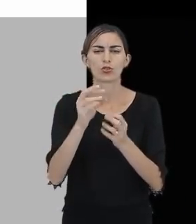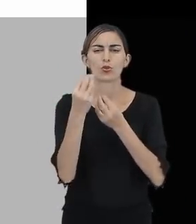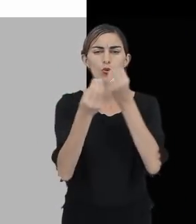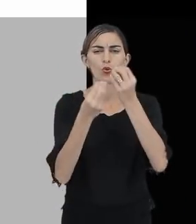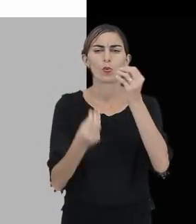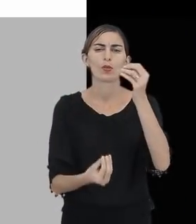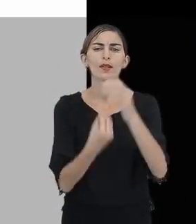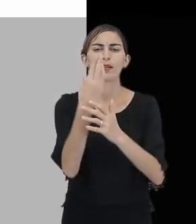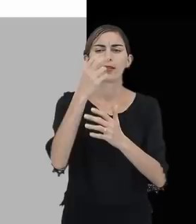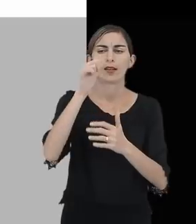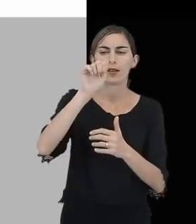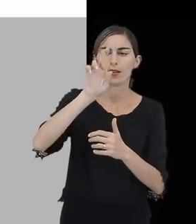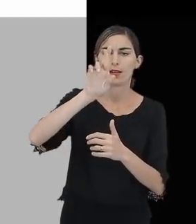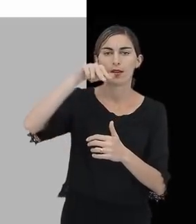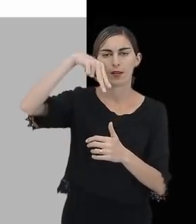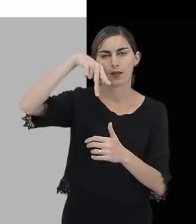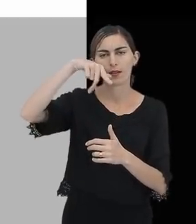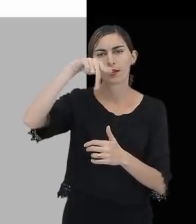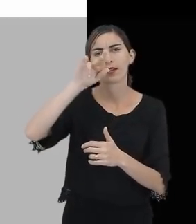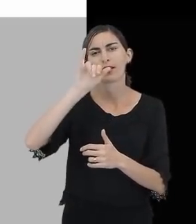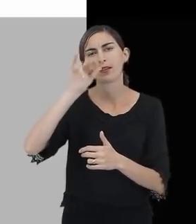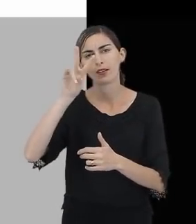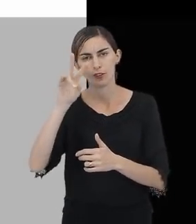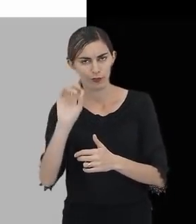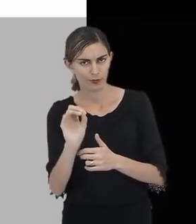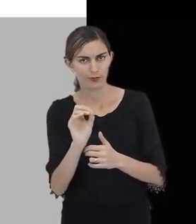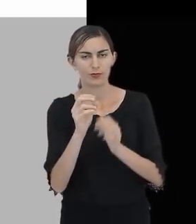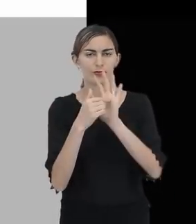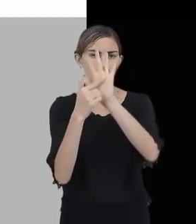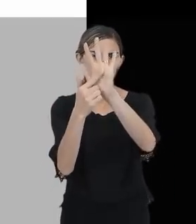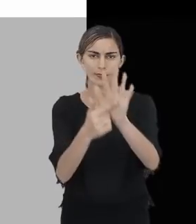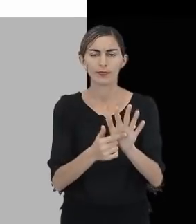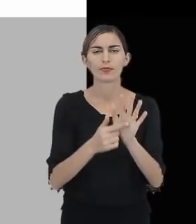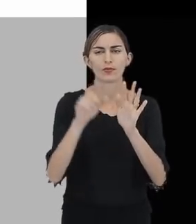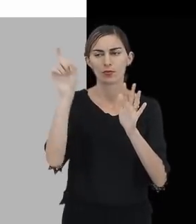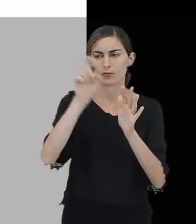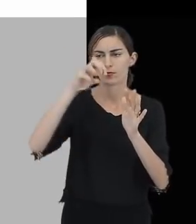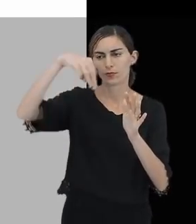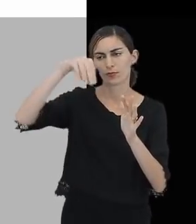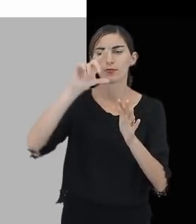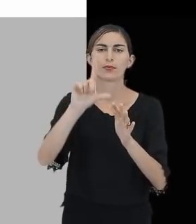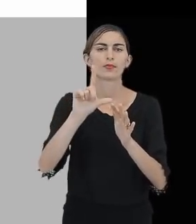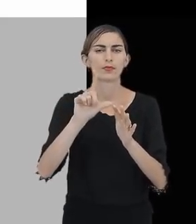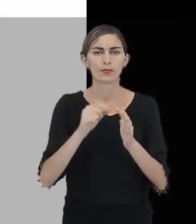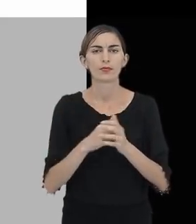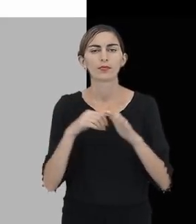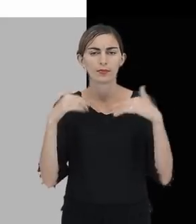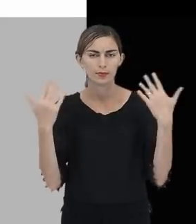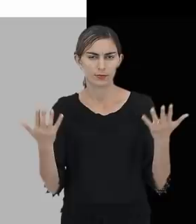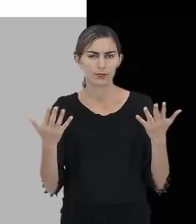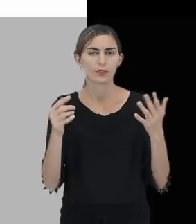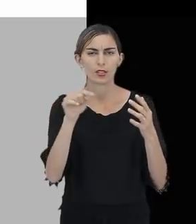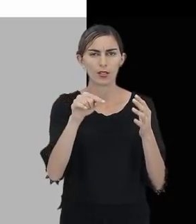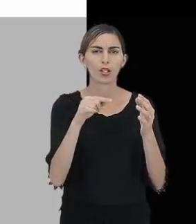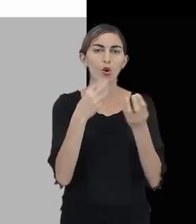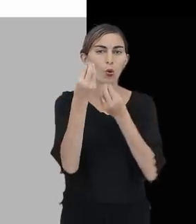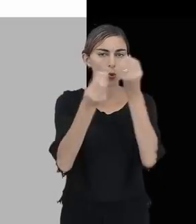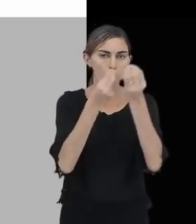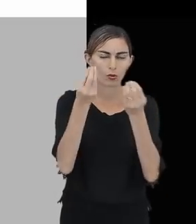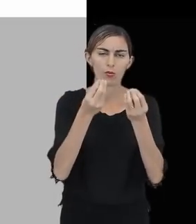nome do seu arquivo. E no geral a galera usa muito esse style.xml, certo? Então essa aqui é a forma